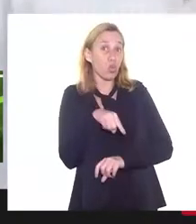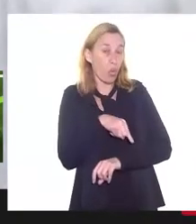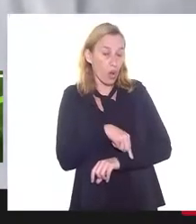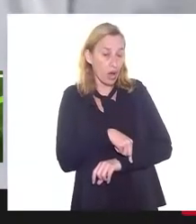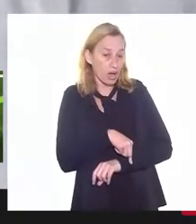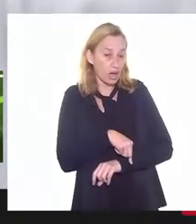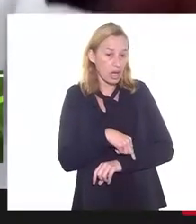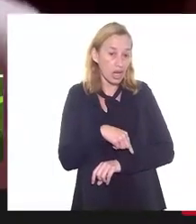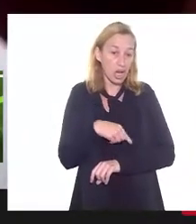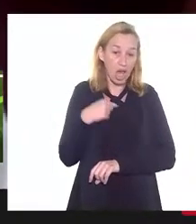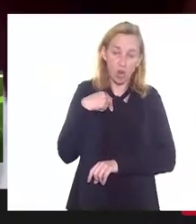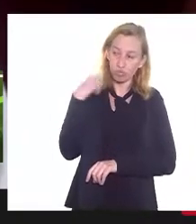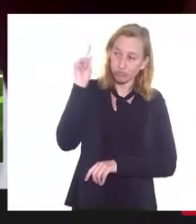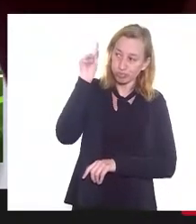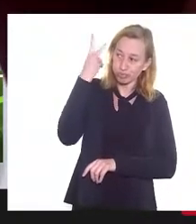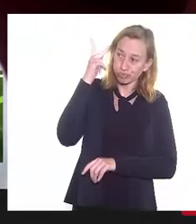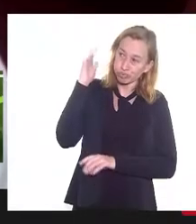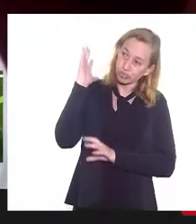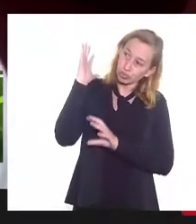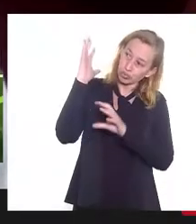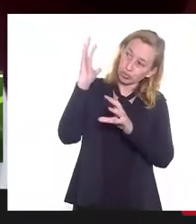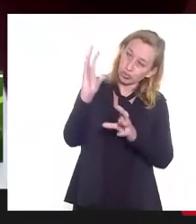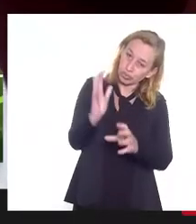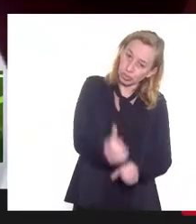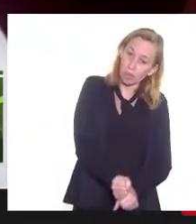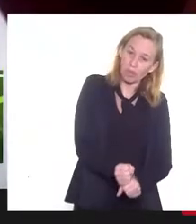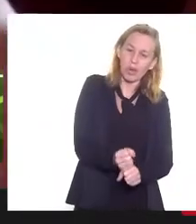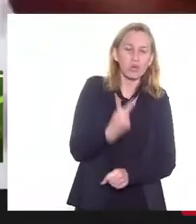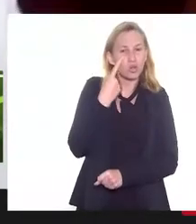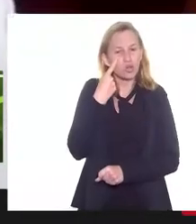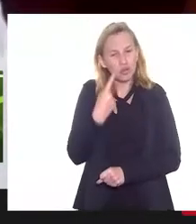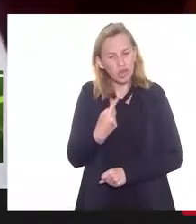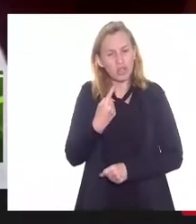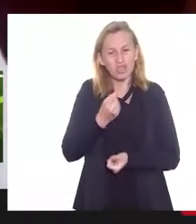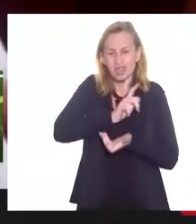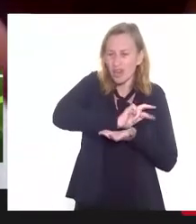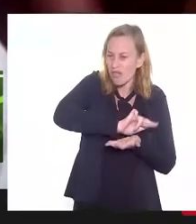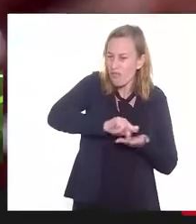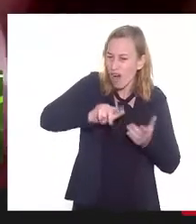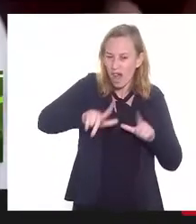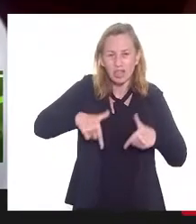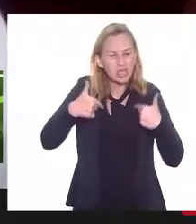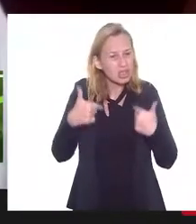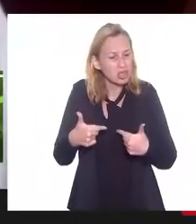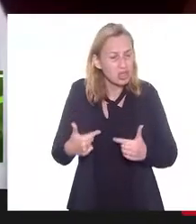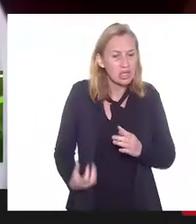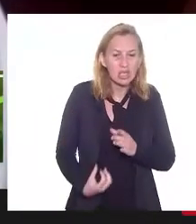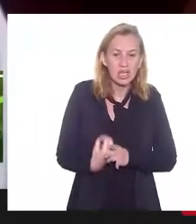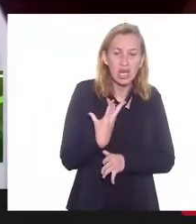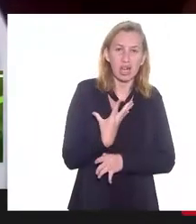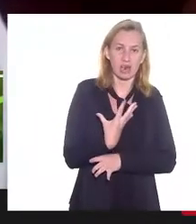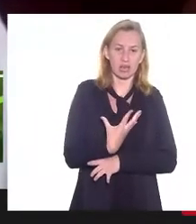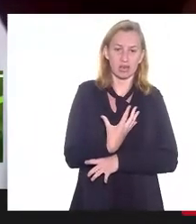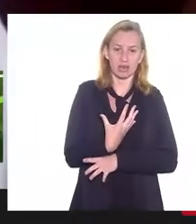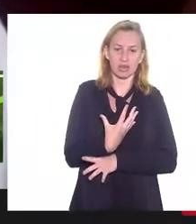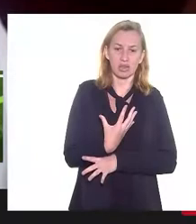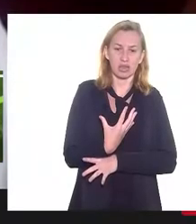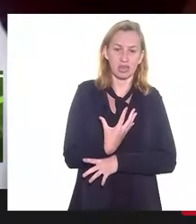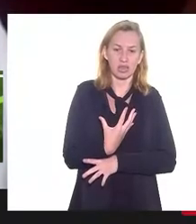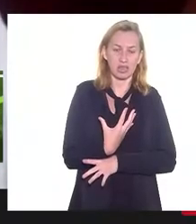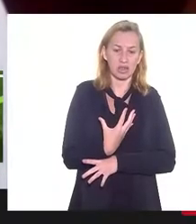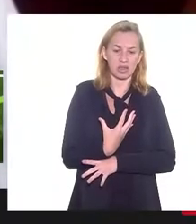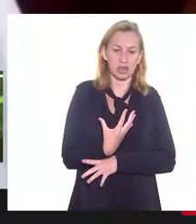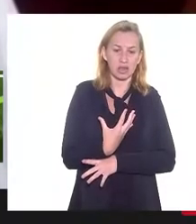estou fazendo um histórico para que a gente veja que várias ações, criamos, aliás,